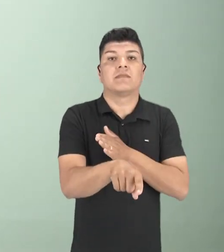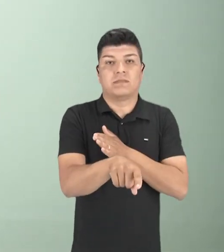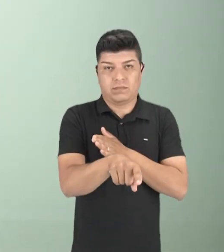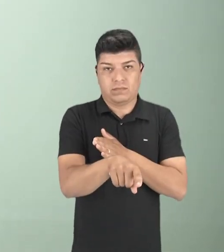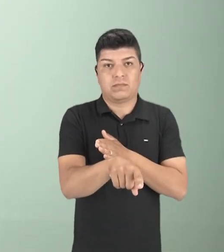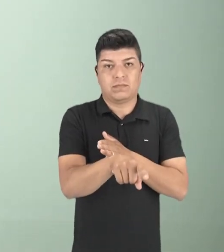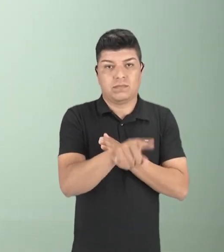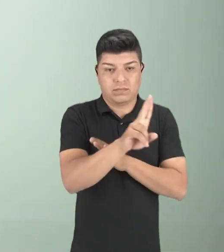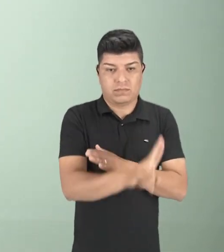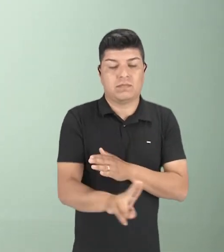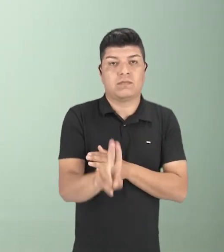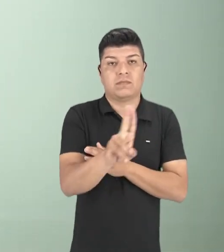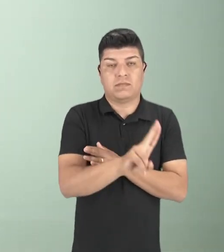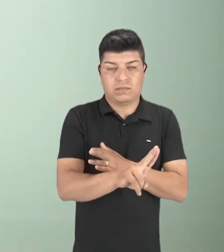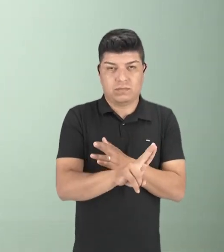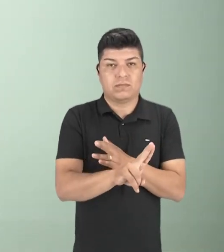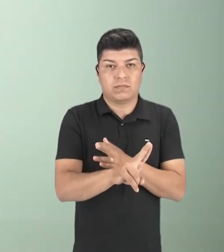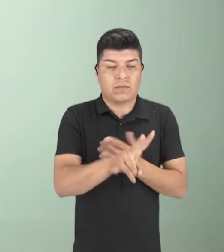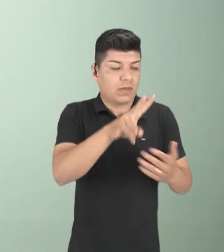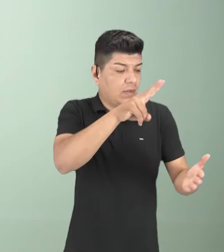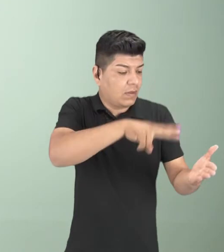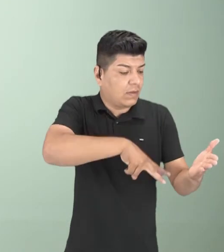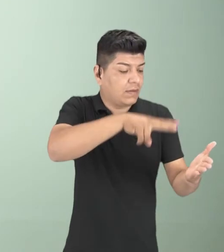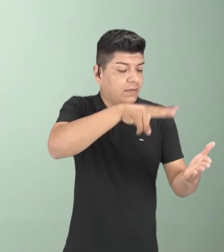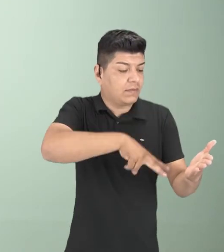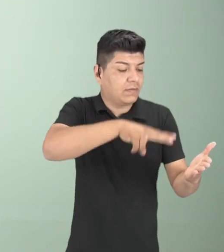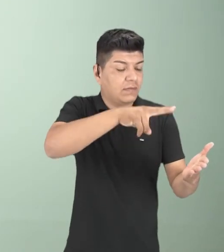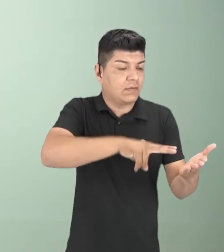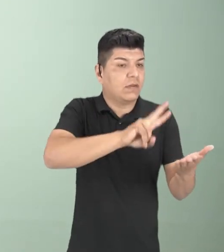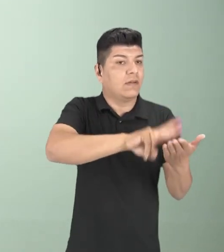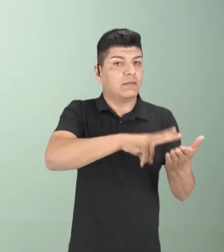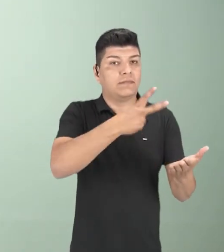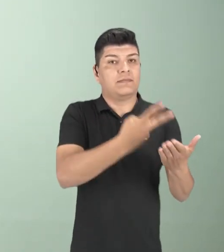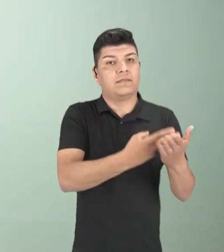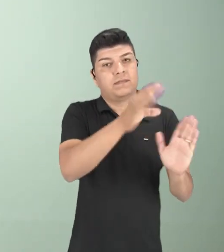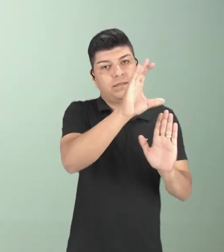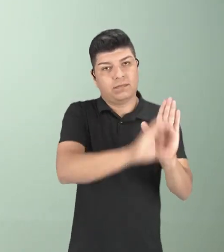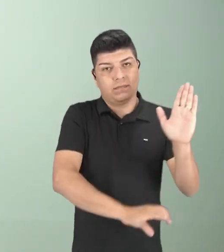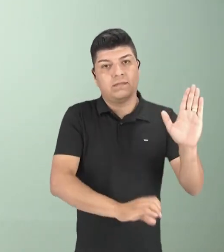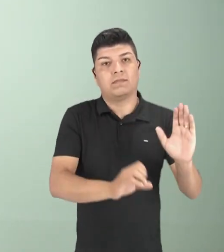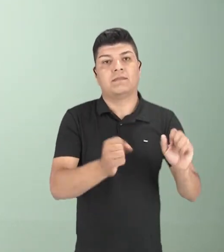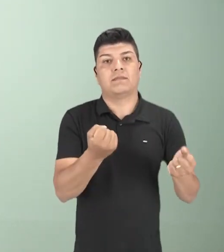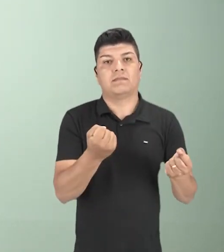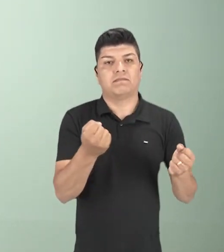serem aplicadas, para quando vocês forem ler uma questão ou interpretar um conteúdo,